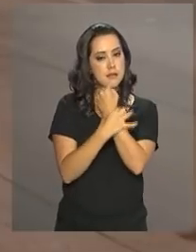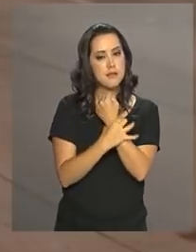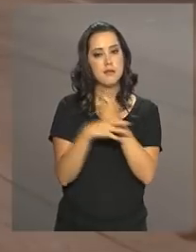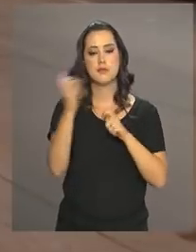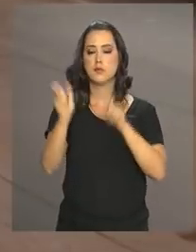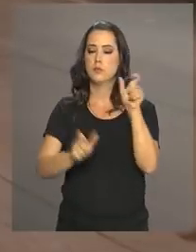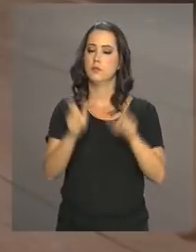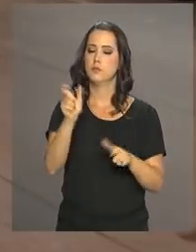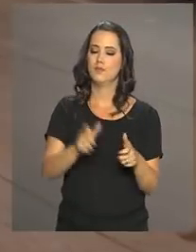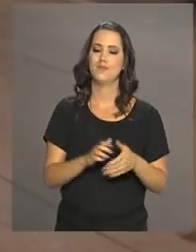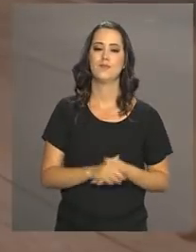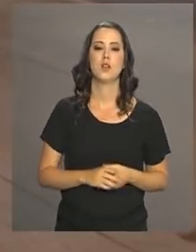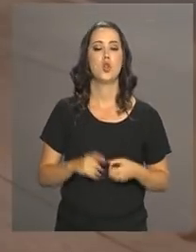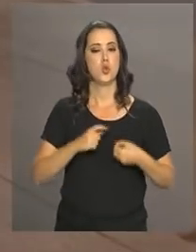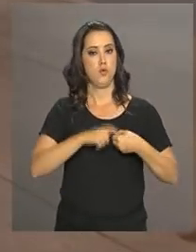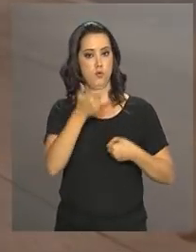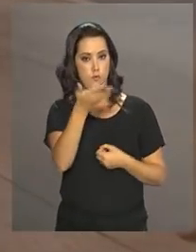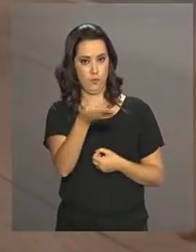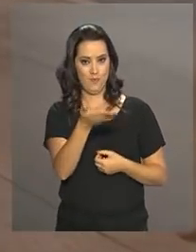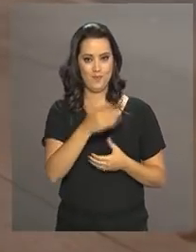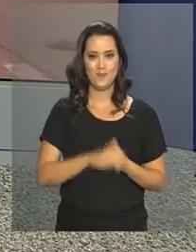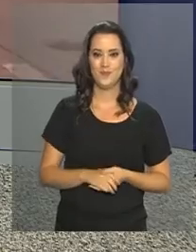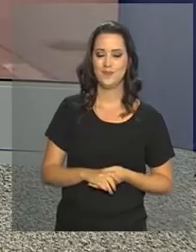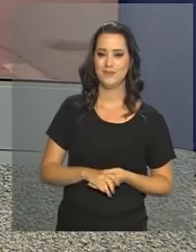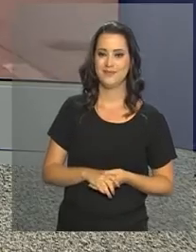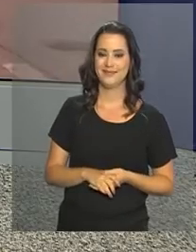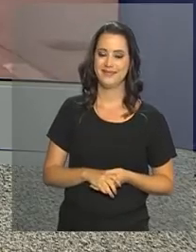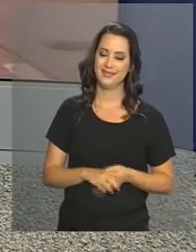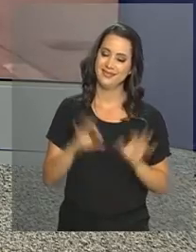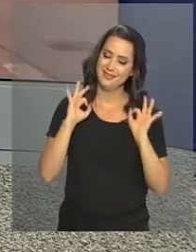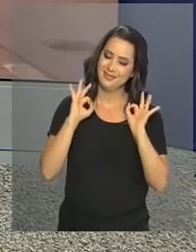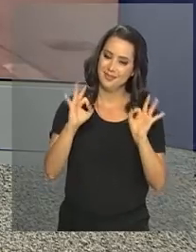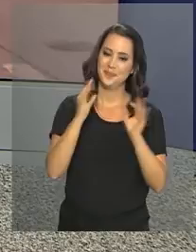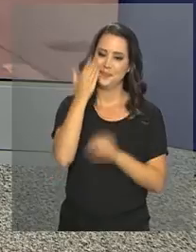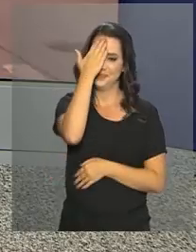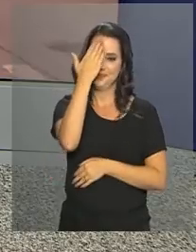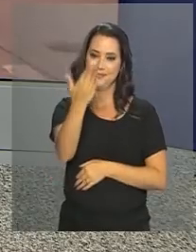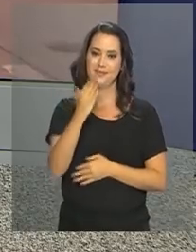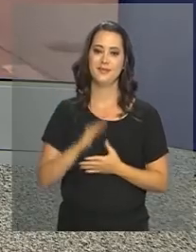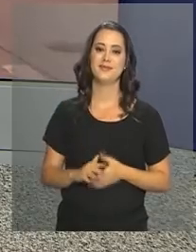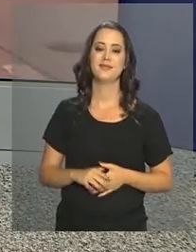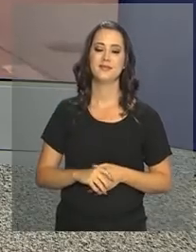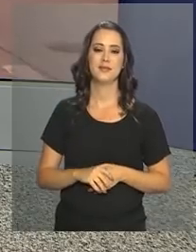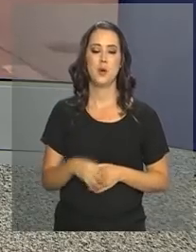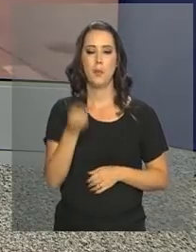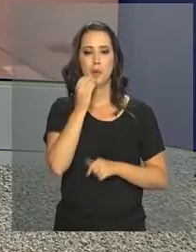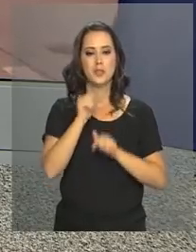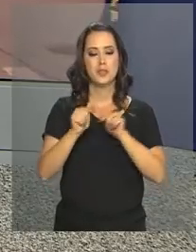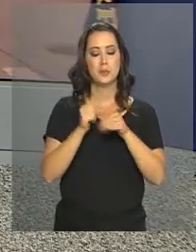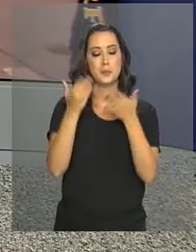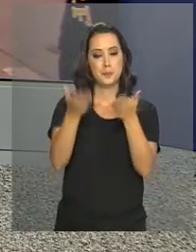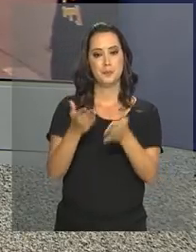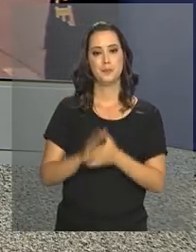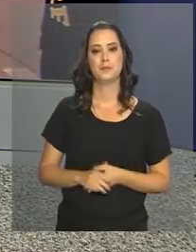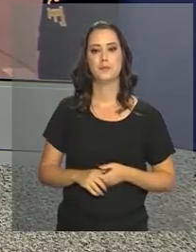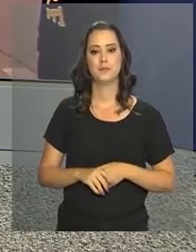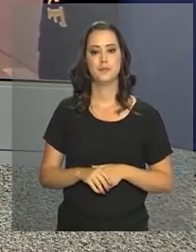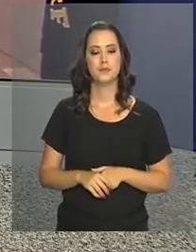dos eleitores. Volto com você no estúdio, Alessandra. Obrigada, Gabriela, pelas informações e um bom trabalho para